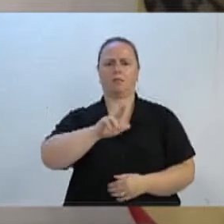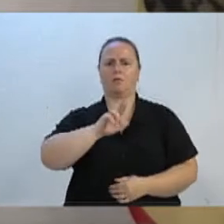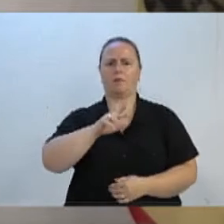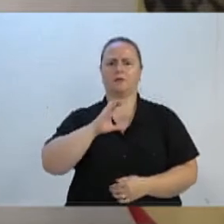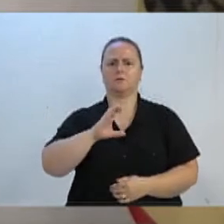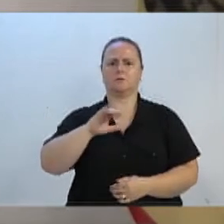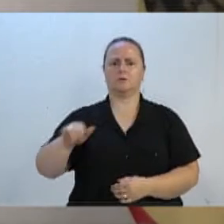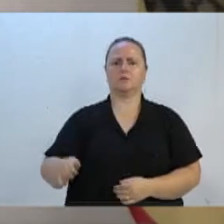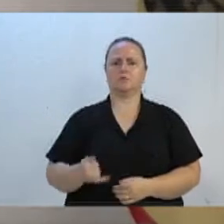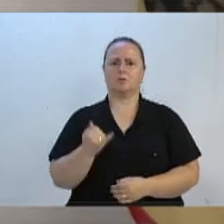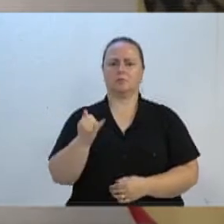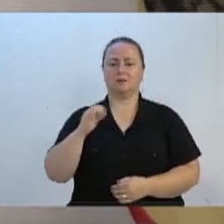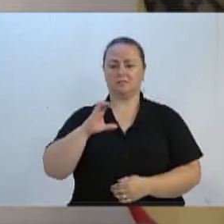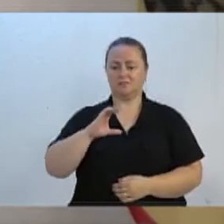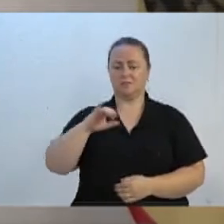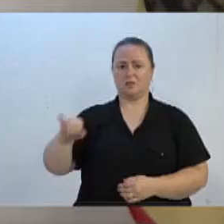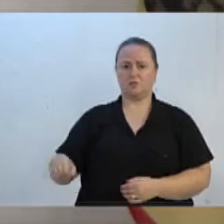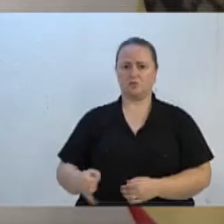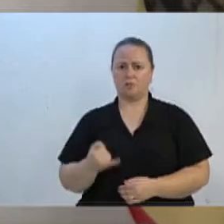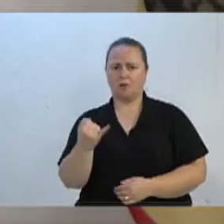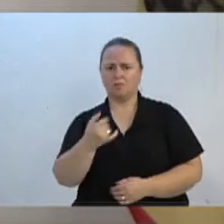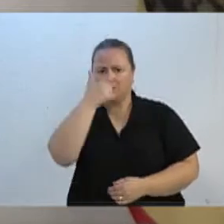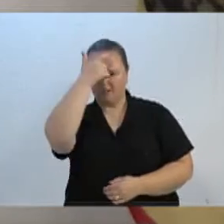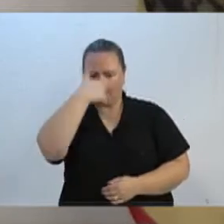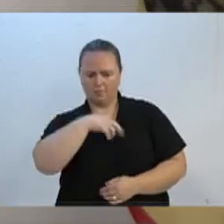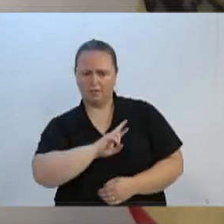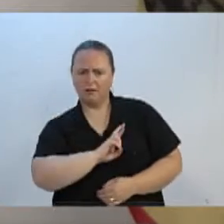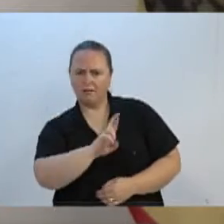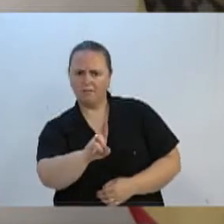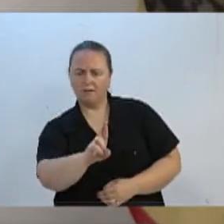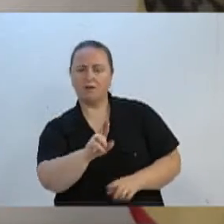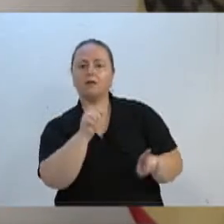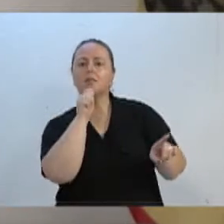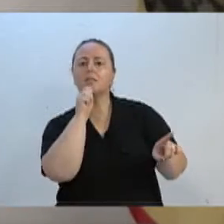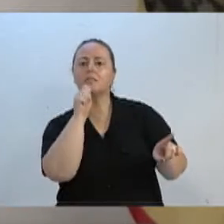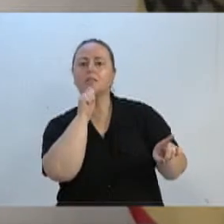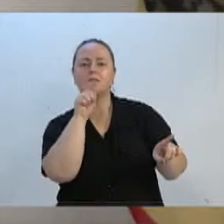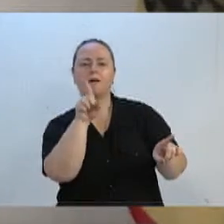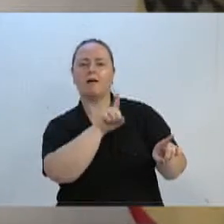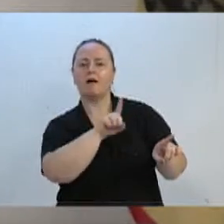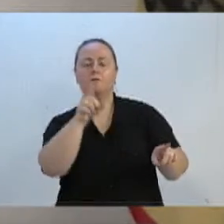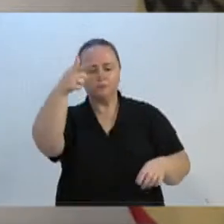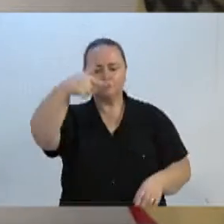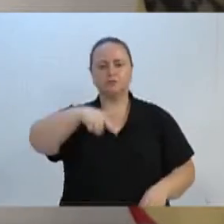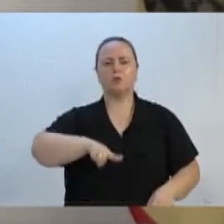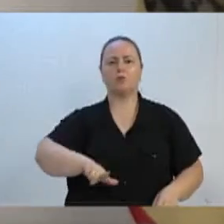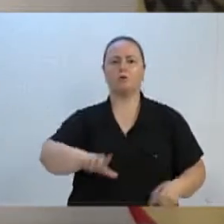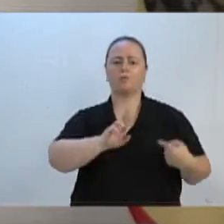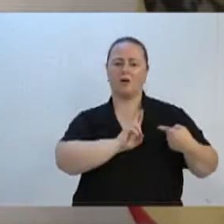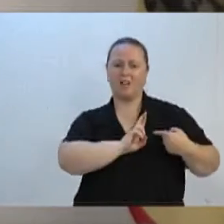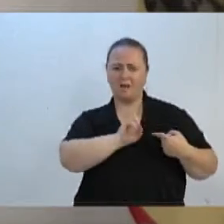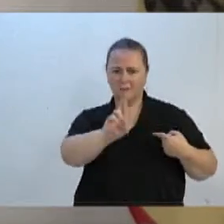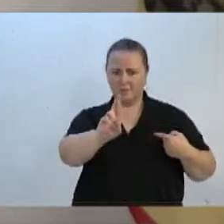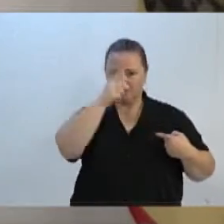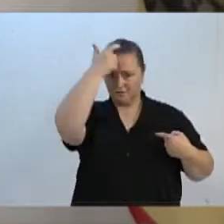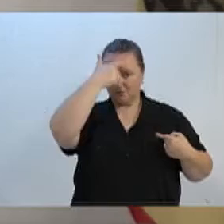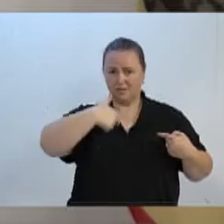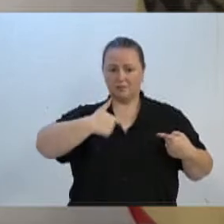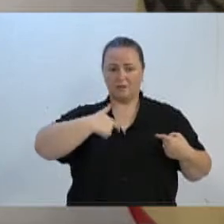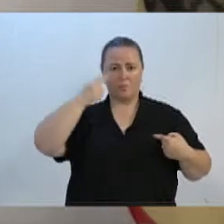CCJ não me representa. Vou repetir, a CCJ não me representa em termos de pensamento e de